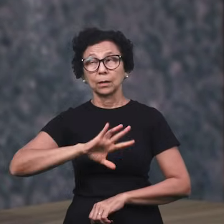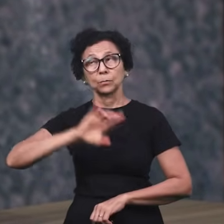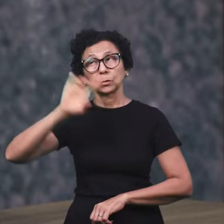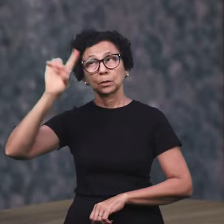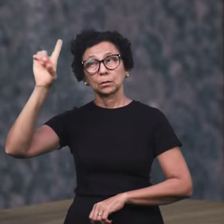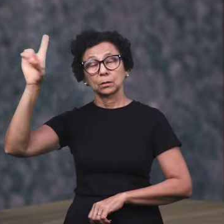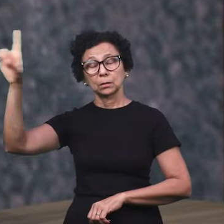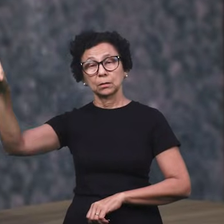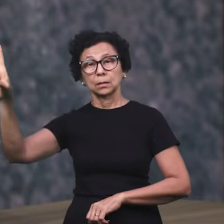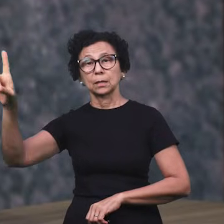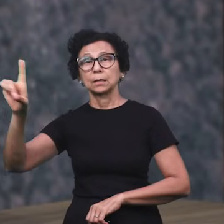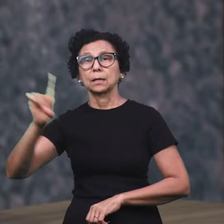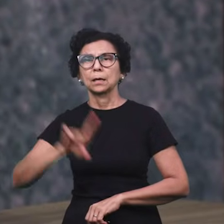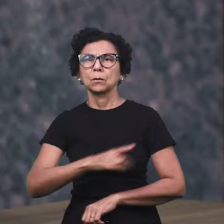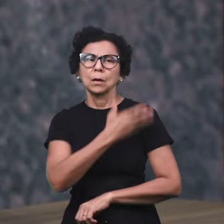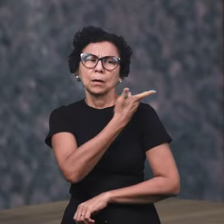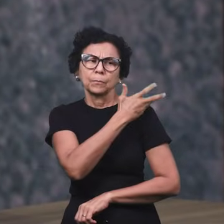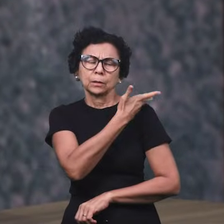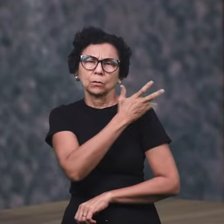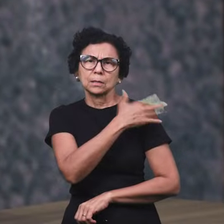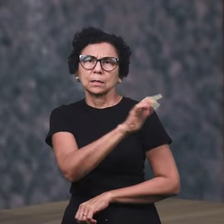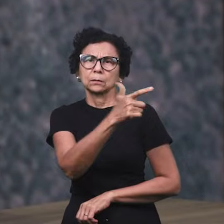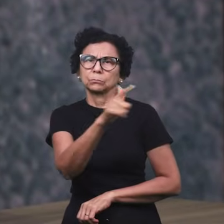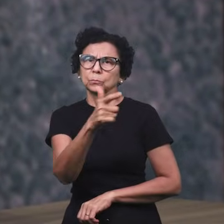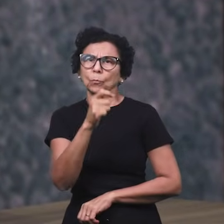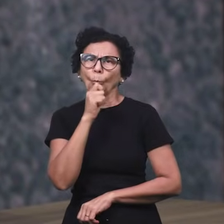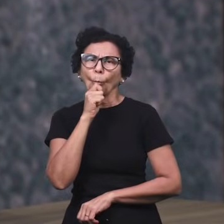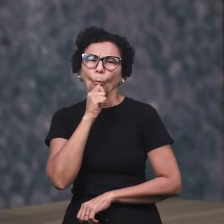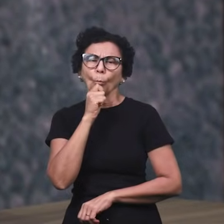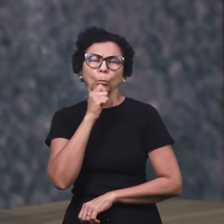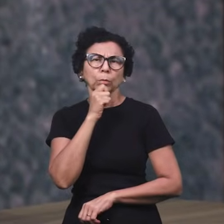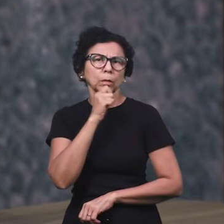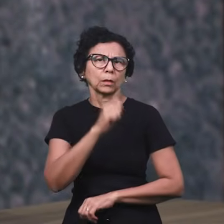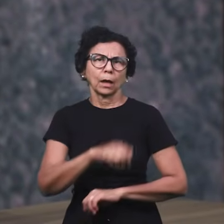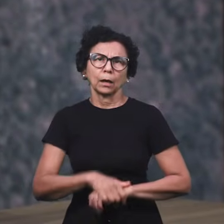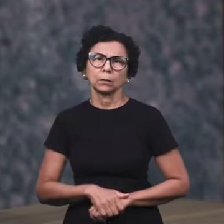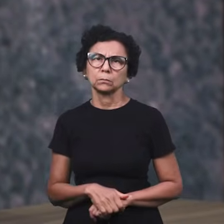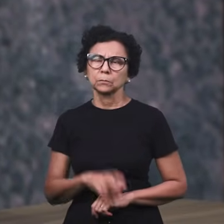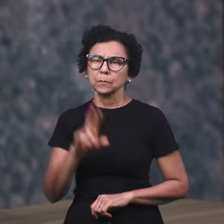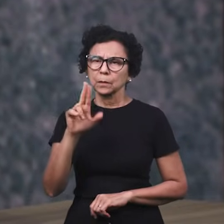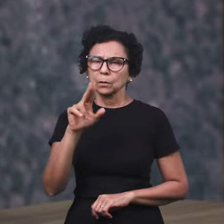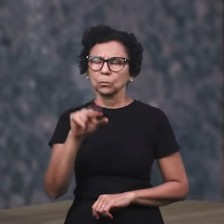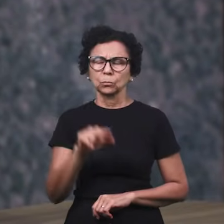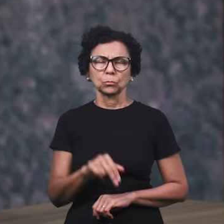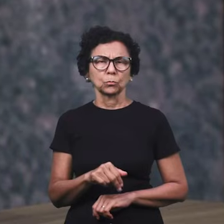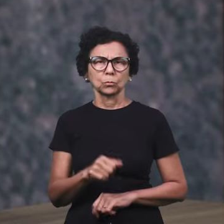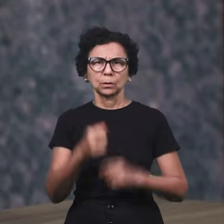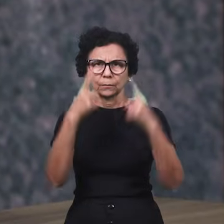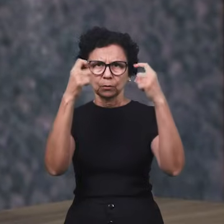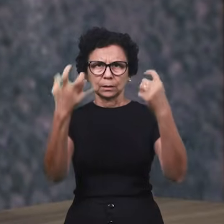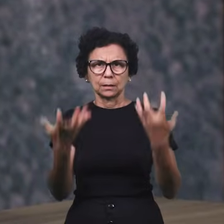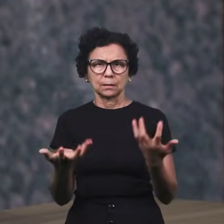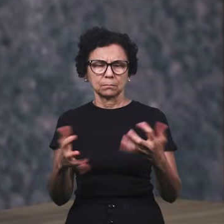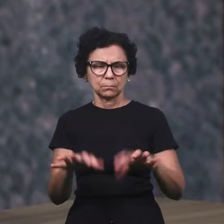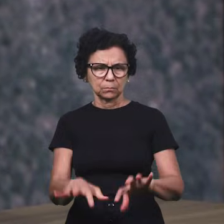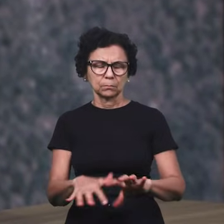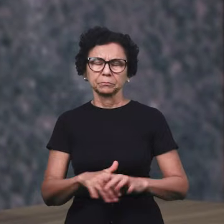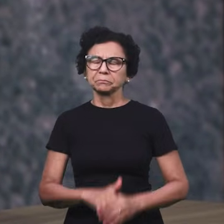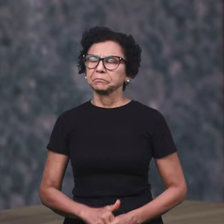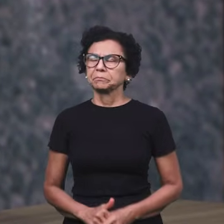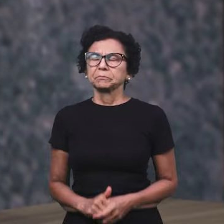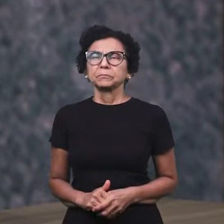ele não faz acepção de pessoas e nunca definiu esse tipo de critério de direito de dominação violenta de um povo sobre